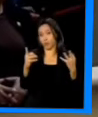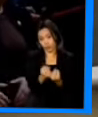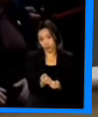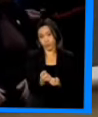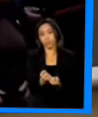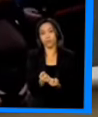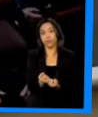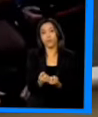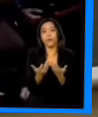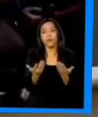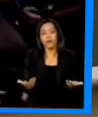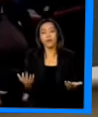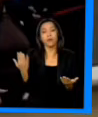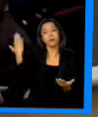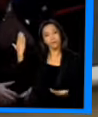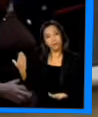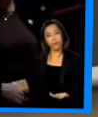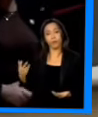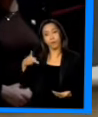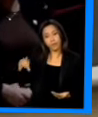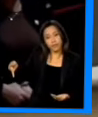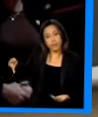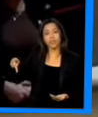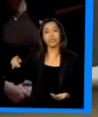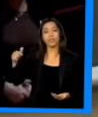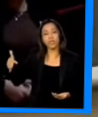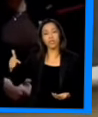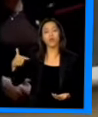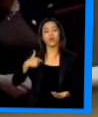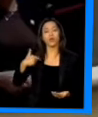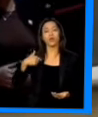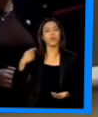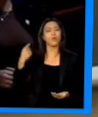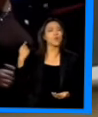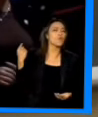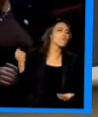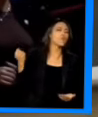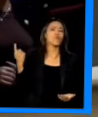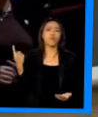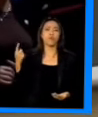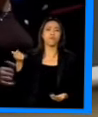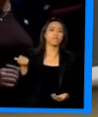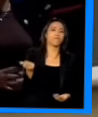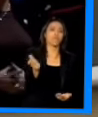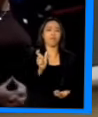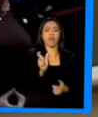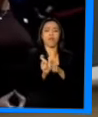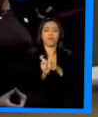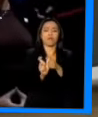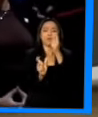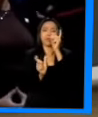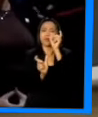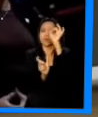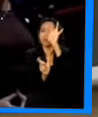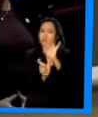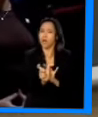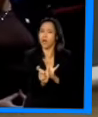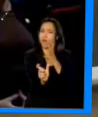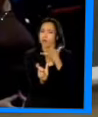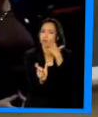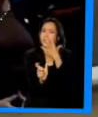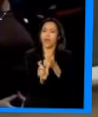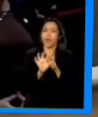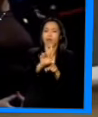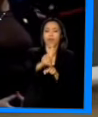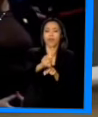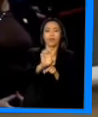Justiça, porque eles agora estão quebrando as tornozeleiras eletrônicas e fugindo, porque eles são machões, são valentes,